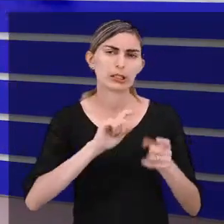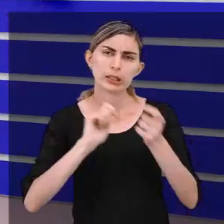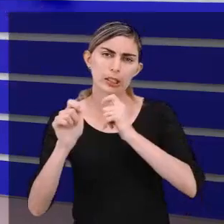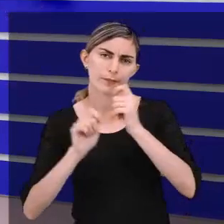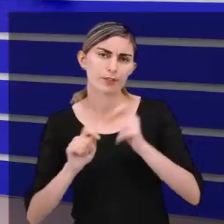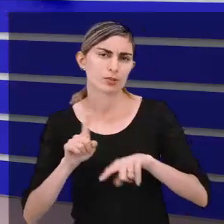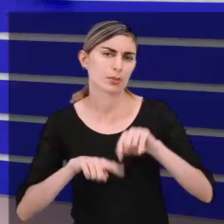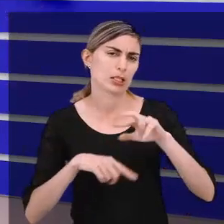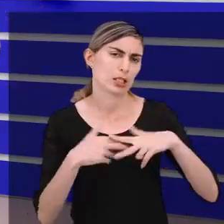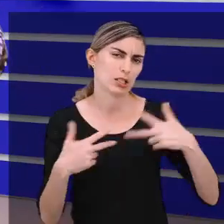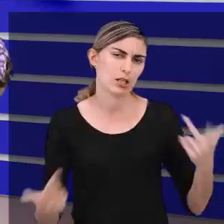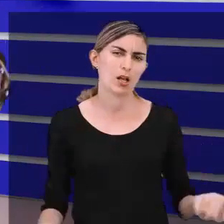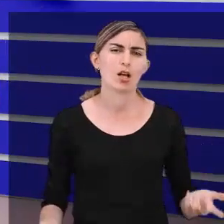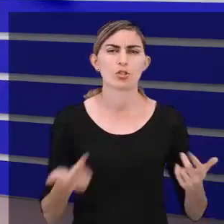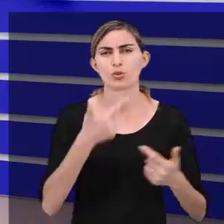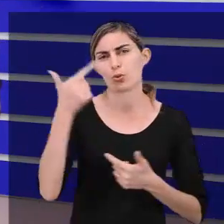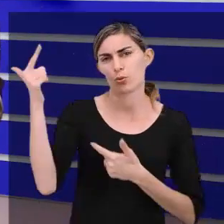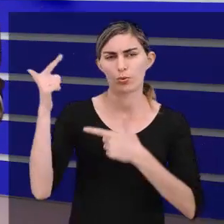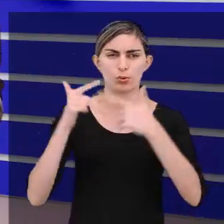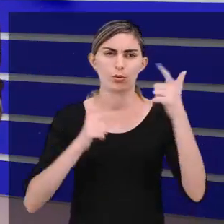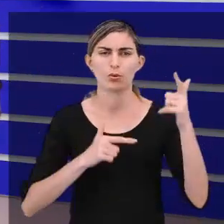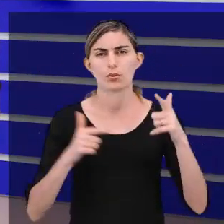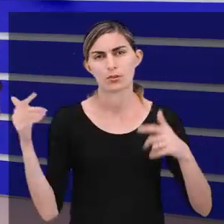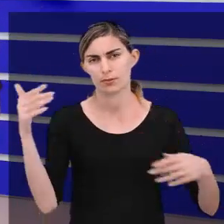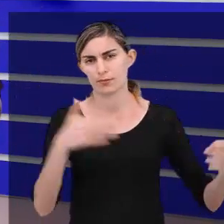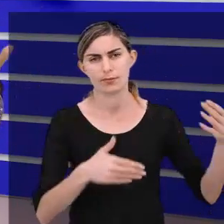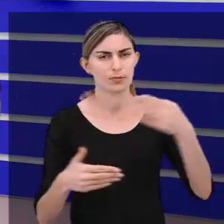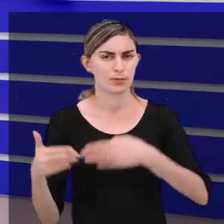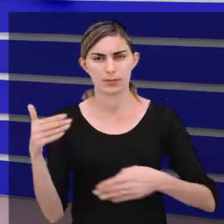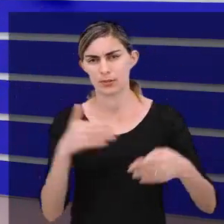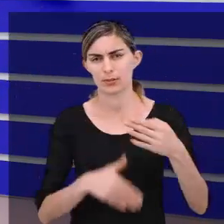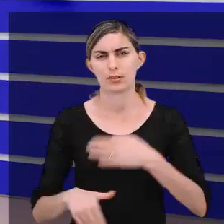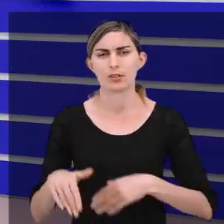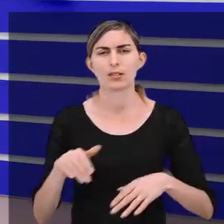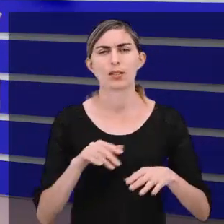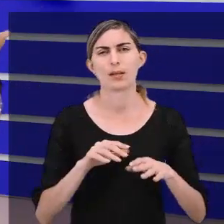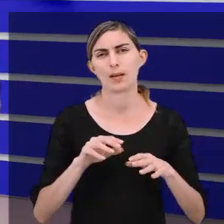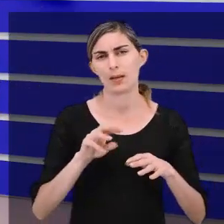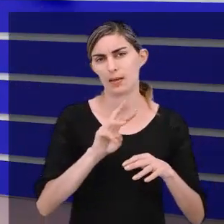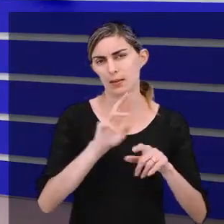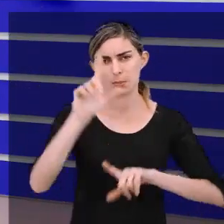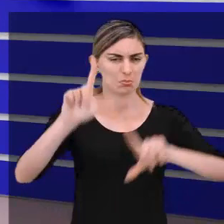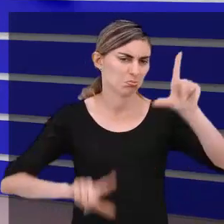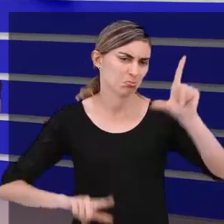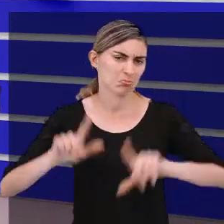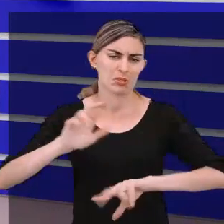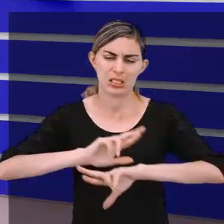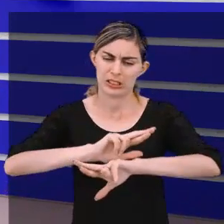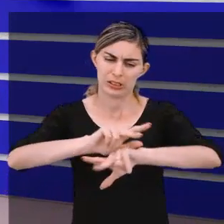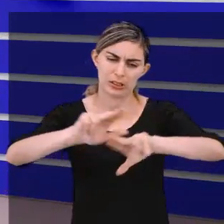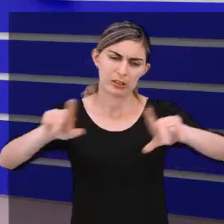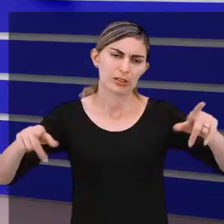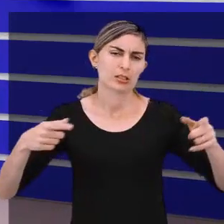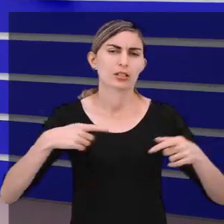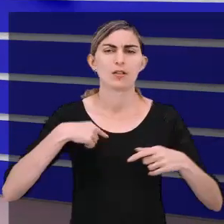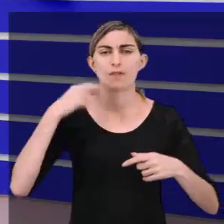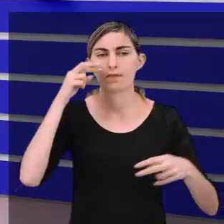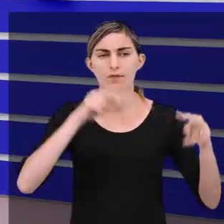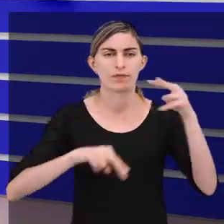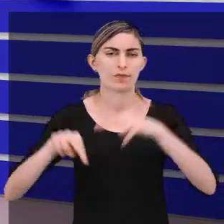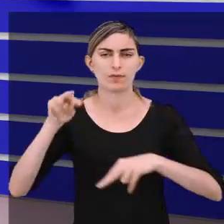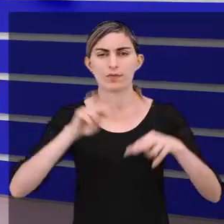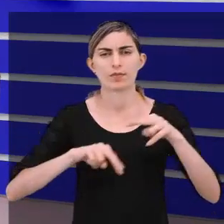entrevistas, materiais, tem outras formas de vocês acessarem a mídia aí, né, tem tanta coisa para se